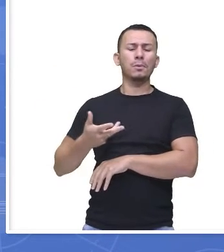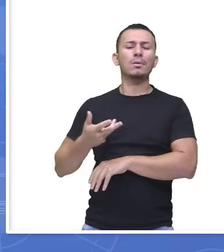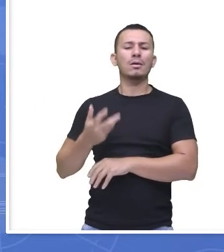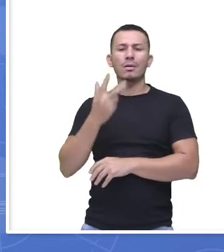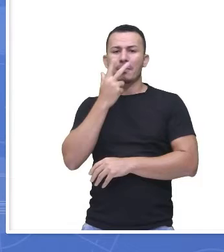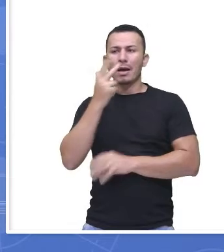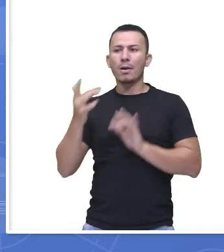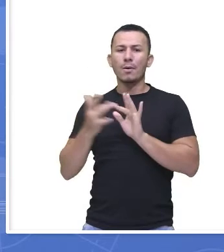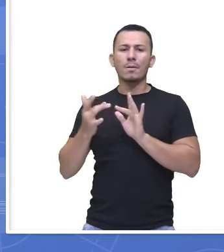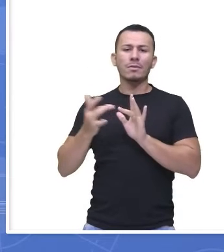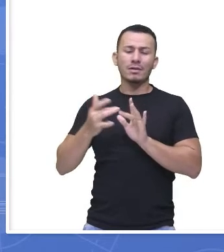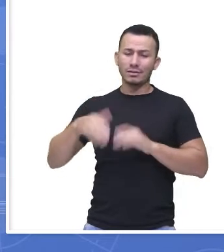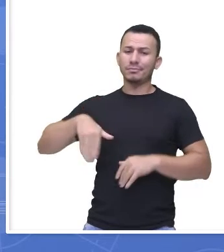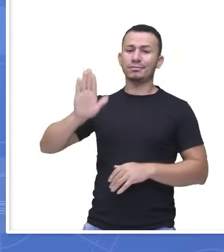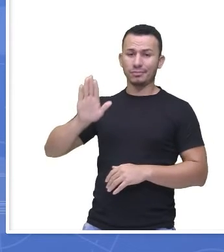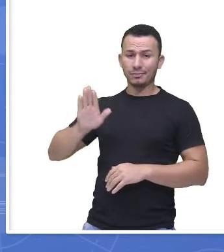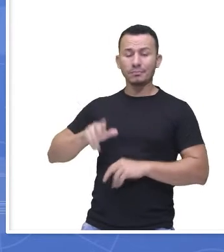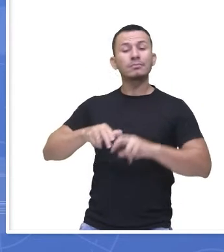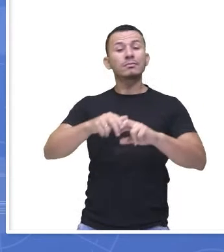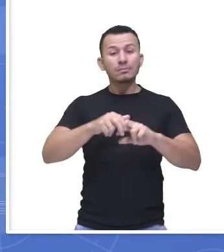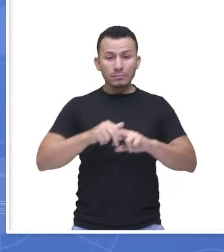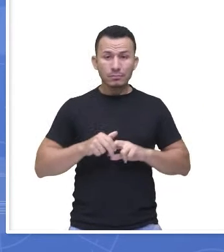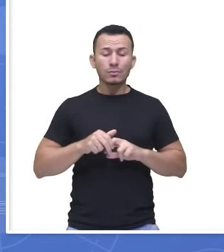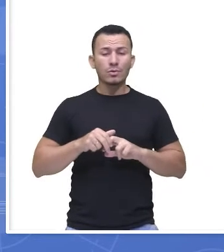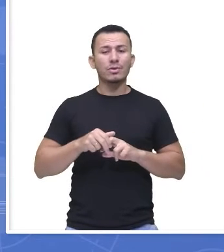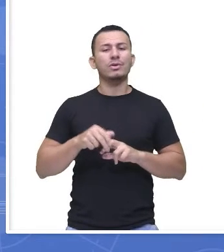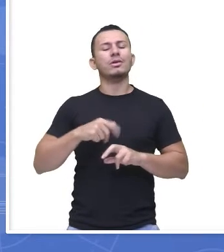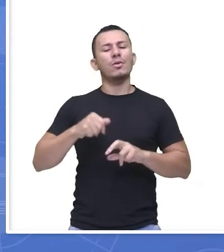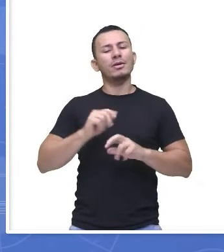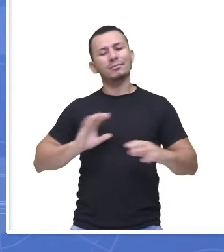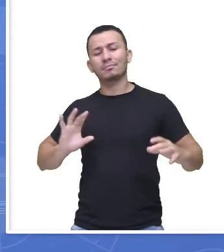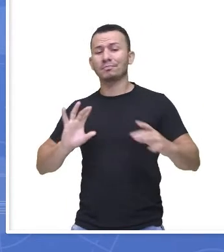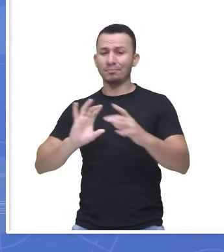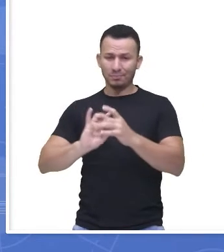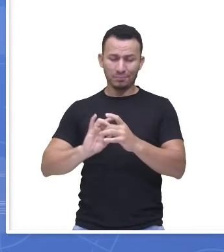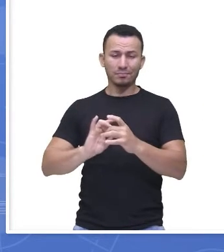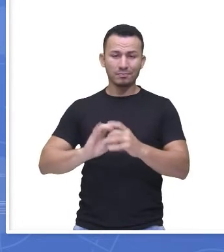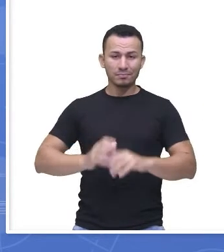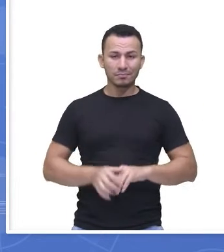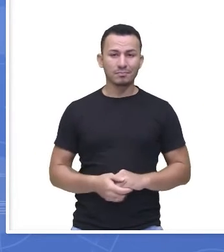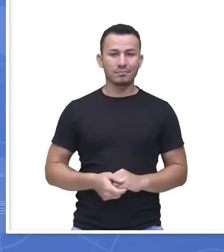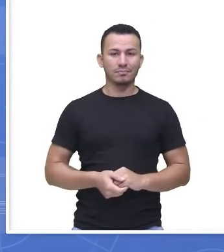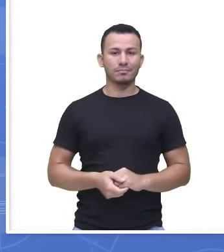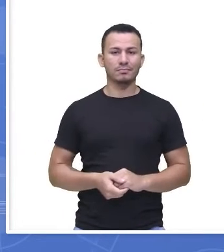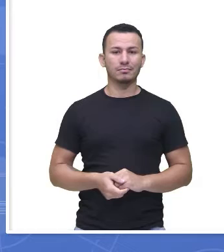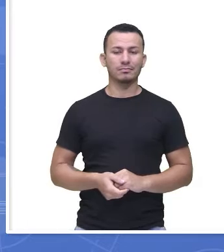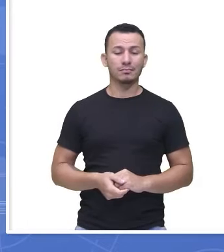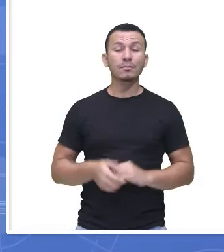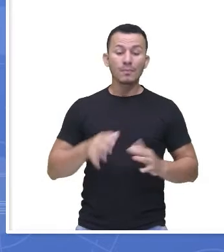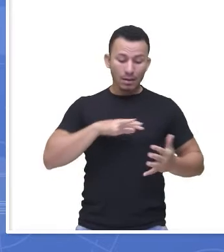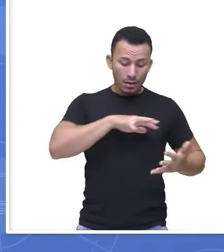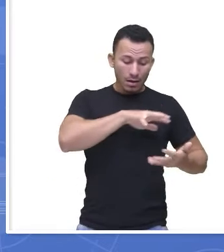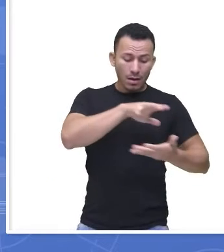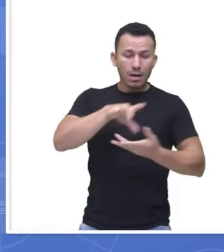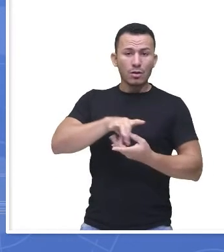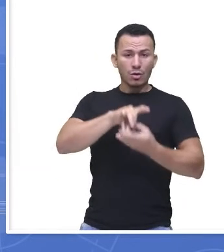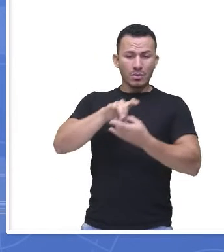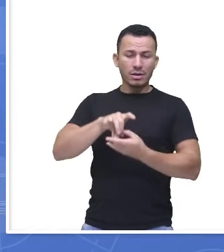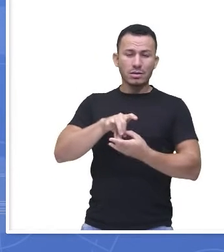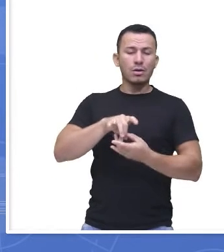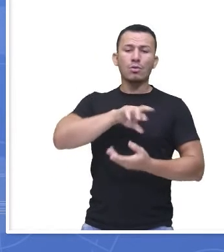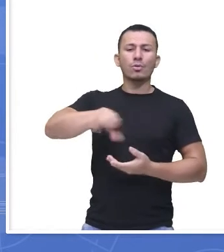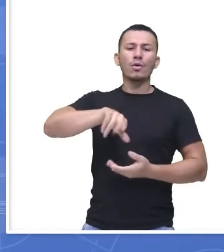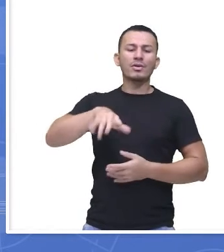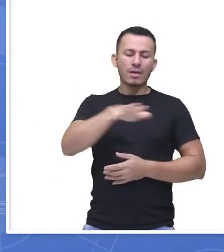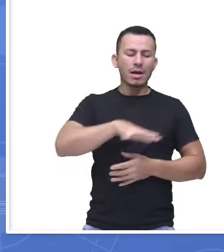perto. Então, é isso que nos aproxima. Então, a globalização não está restrita apenas